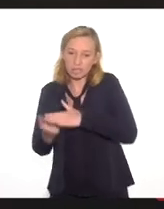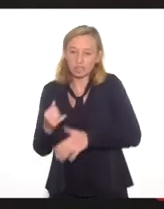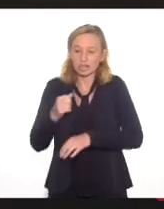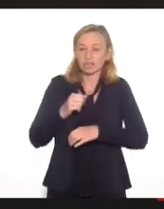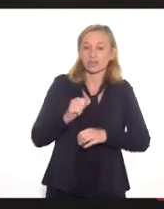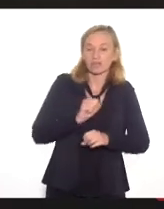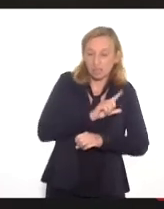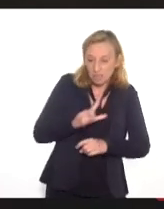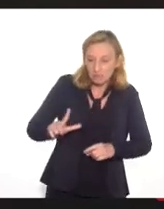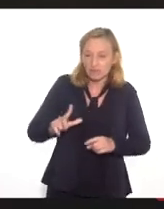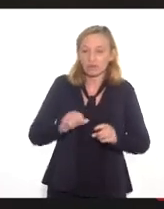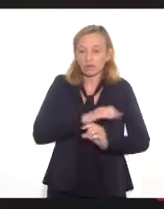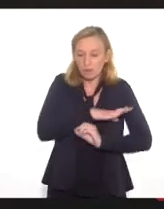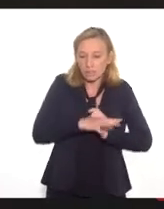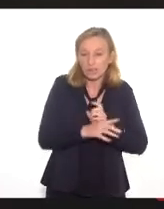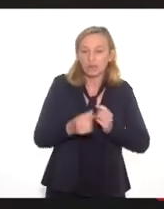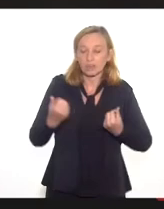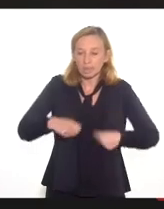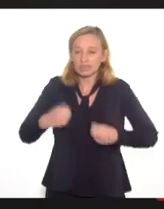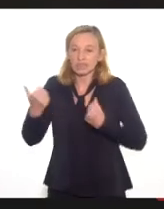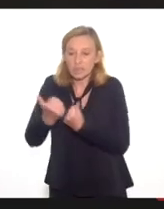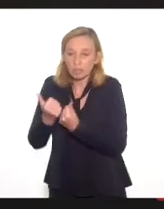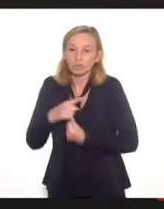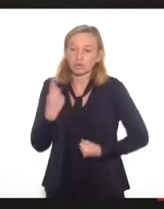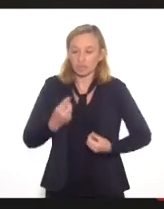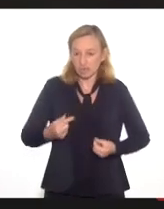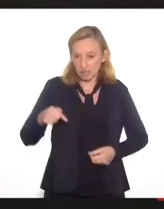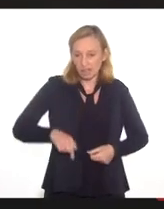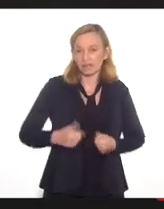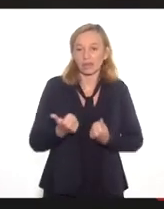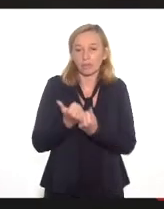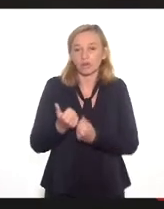civil que precisam de apoio nós estamos aqui para fazer esse apoio